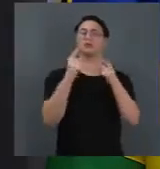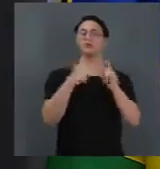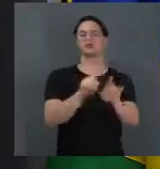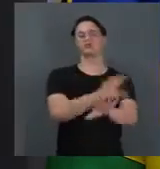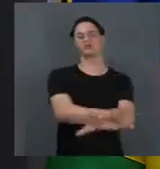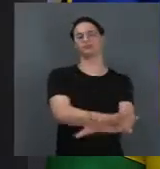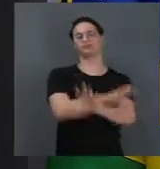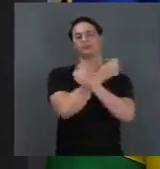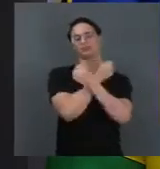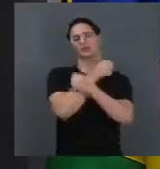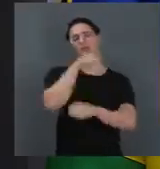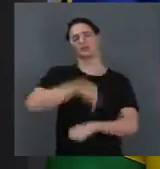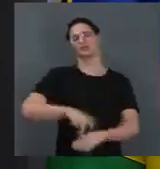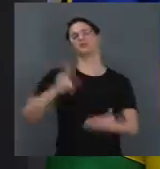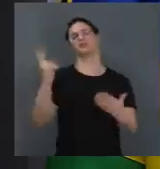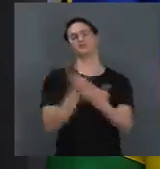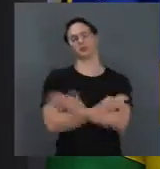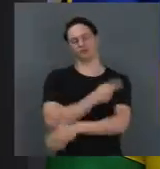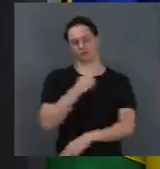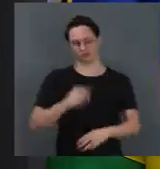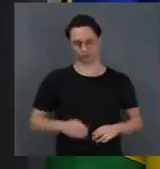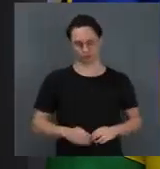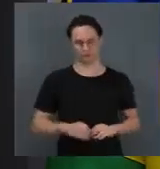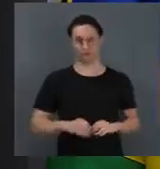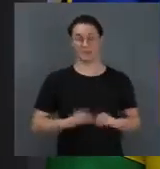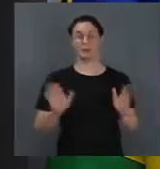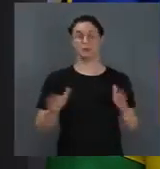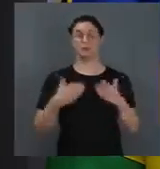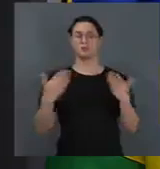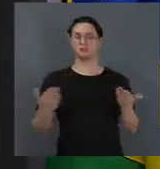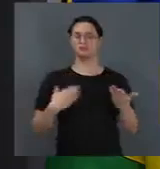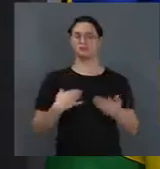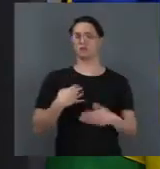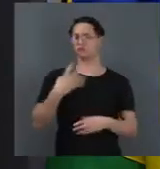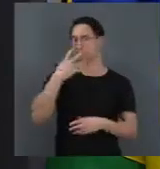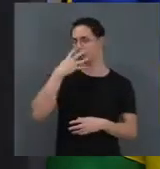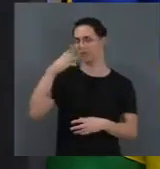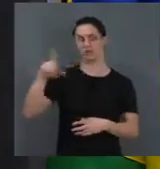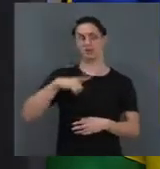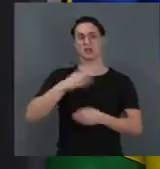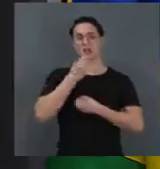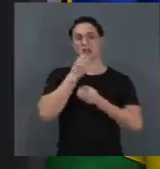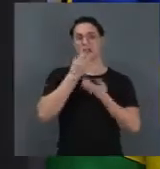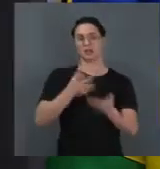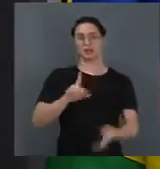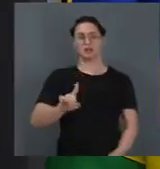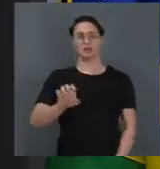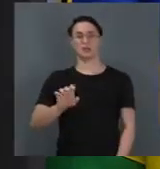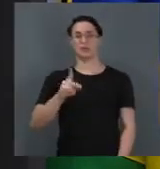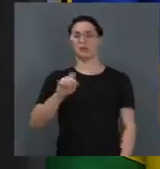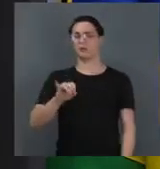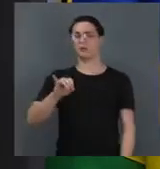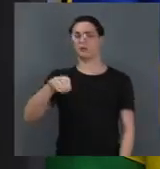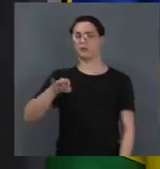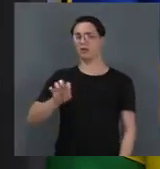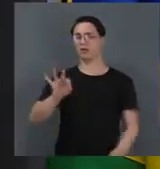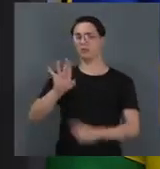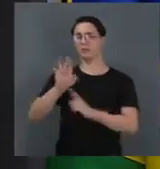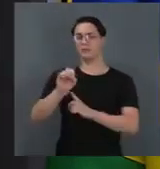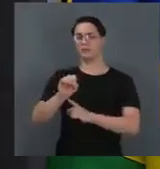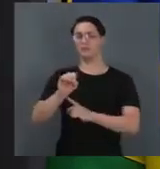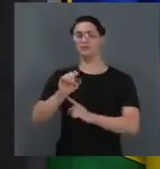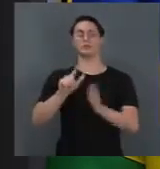no Brasil. Foram ouvidos os depoimentos fidedignos